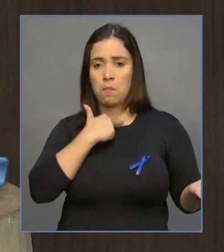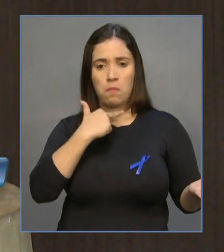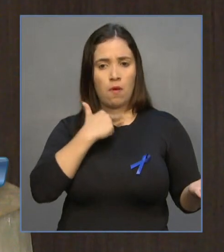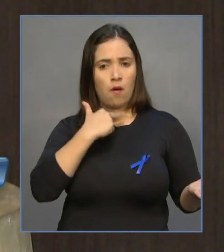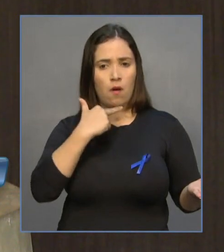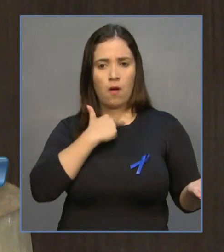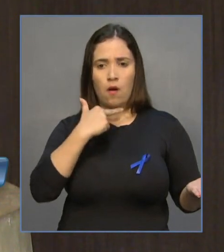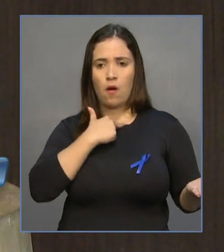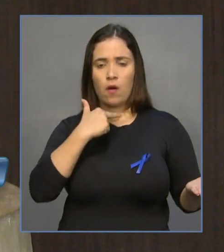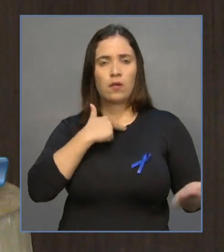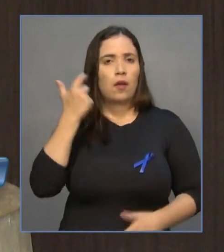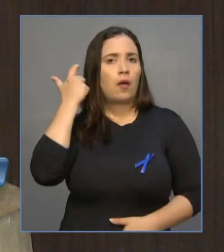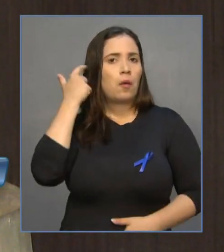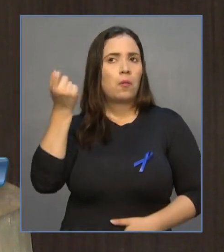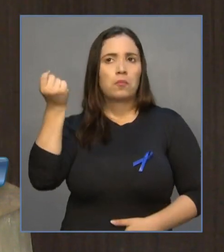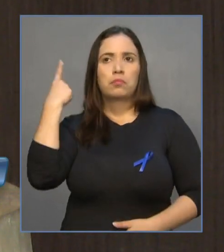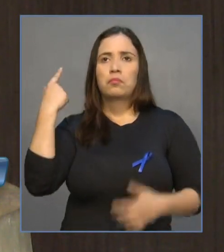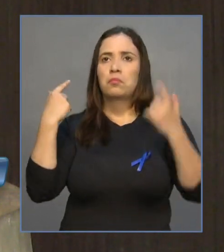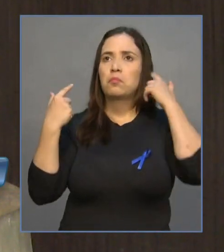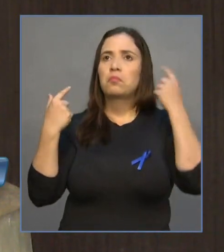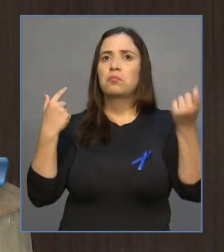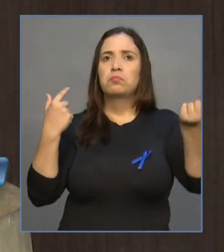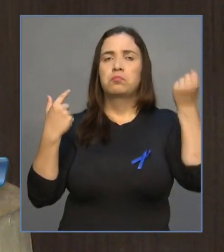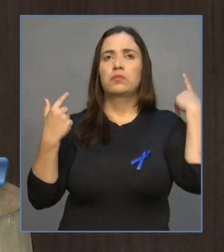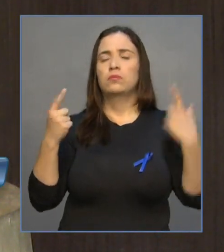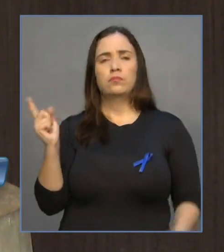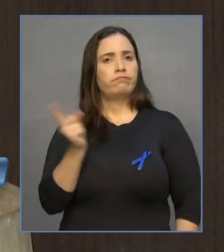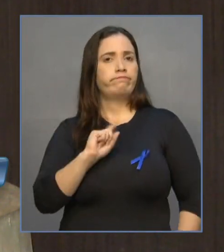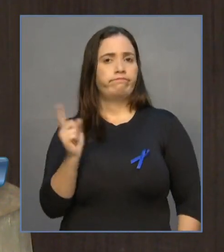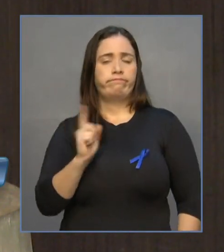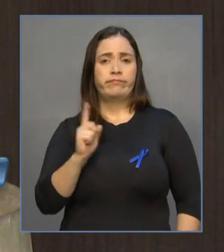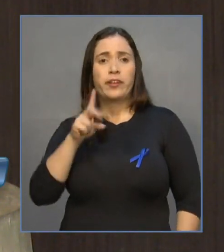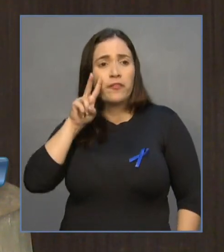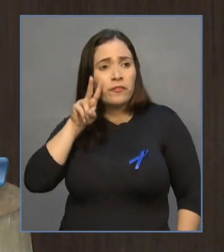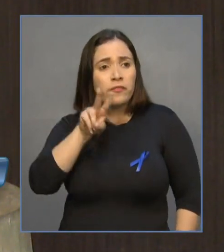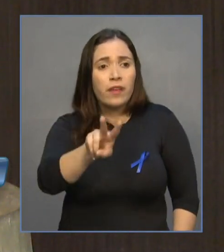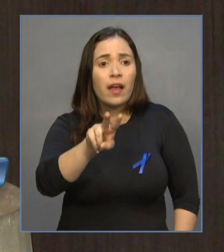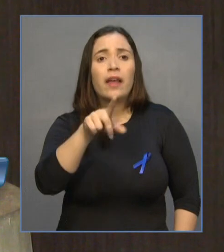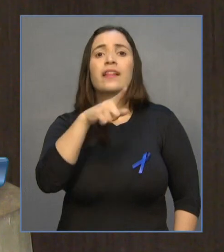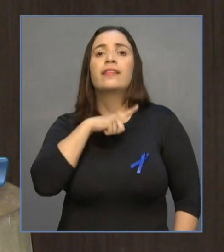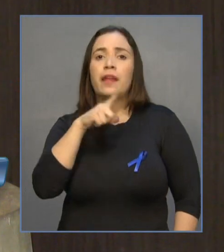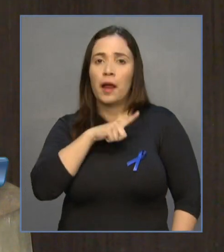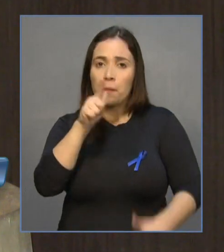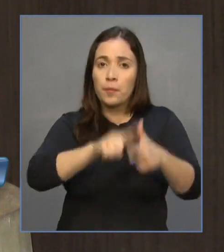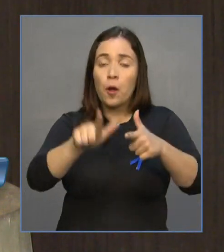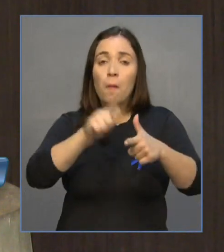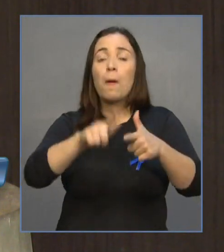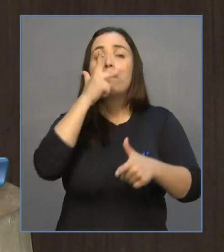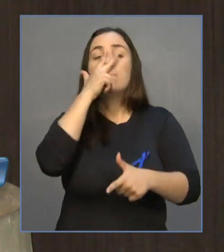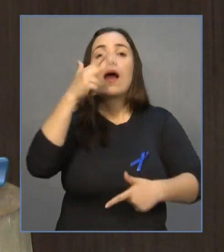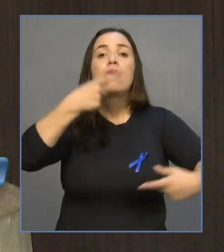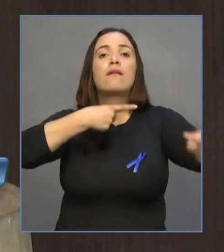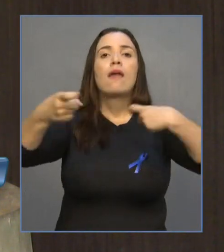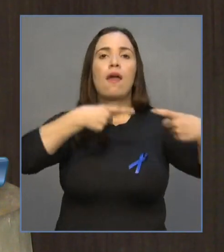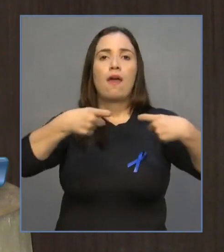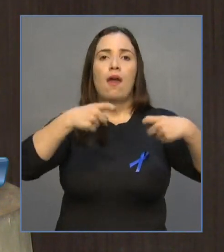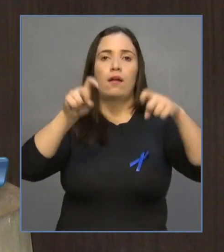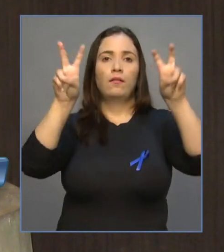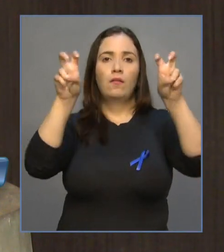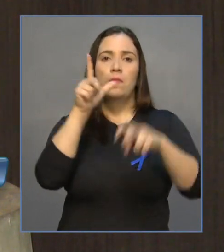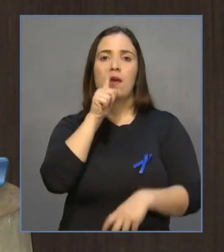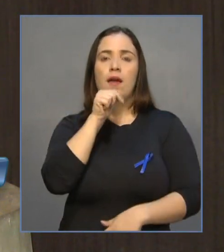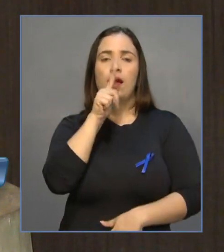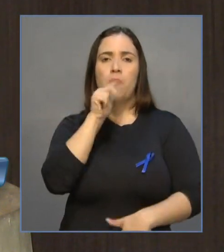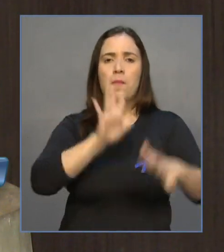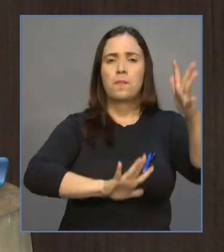fazer ouvidos moucos diante desta verdadeira guerra de água que se avizinha e